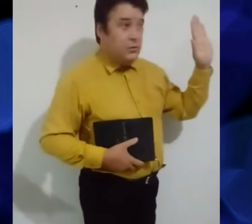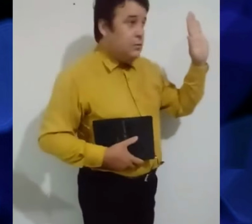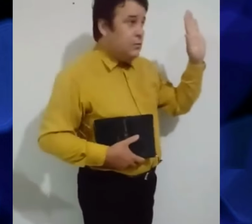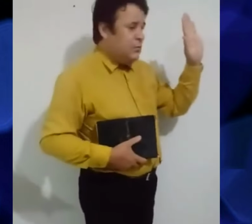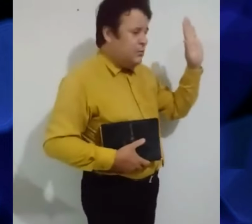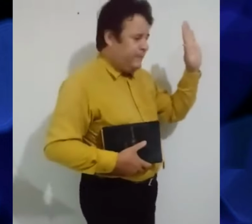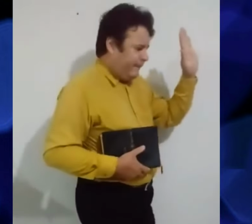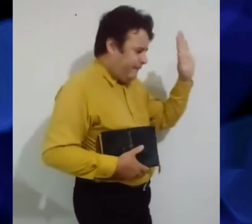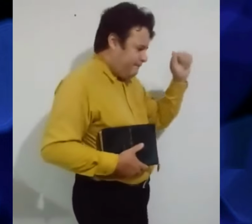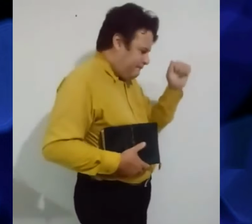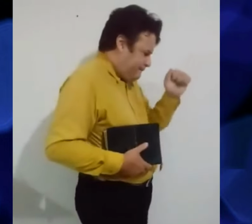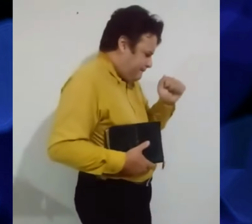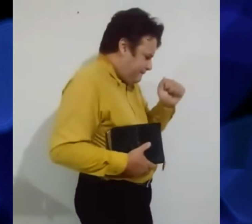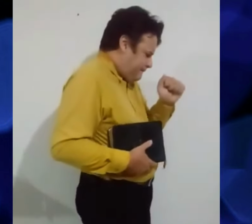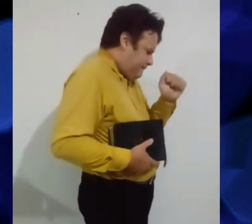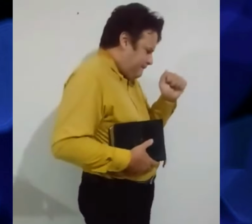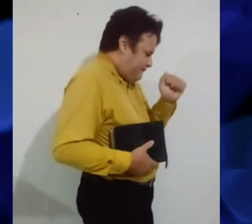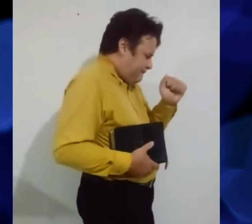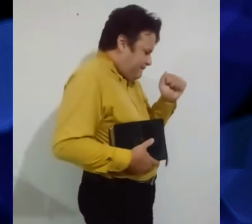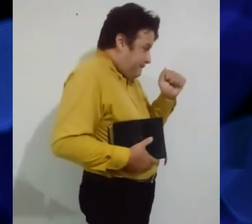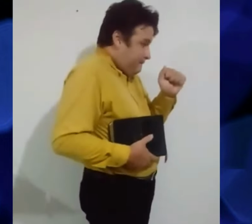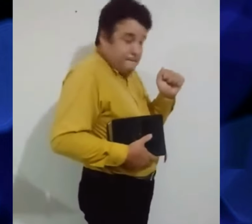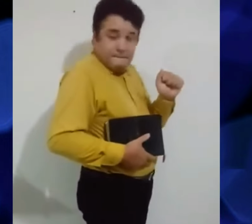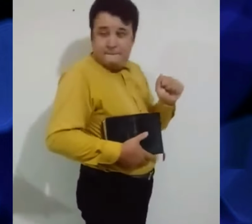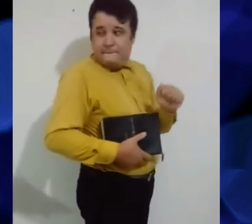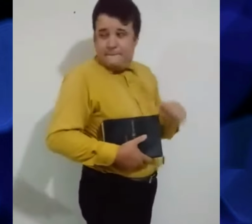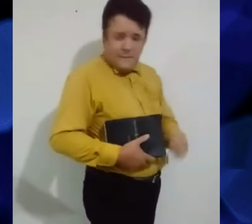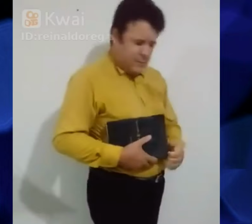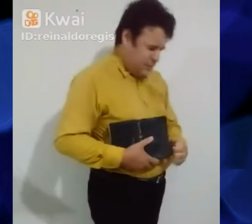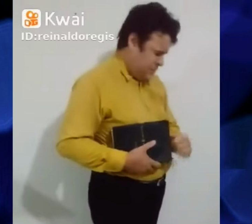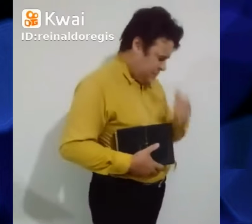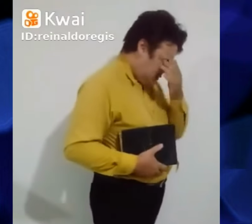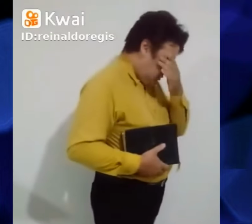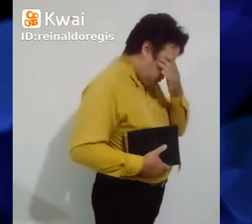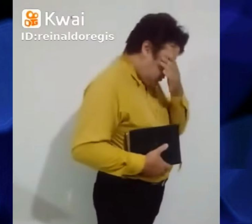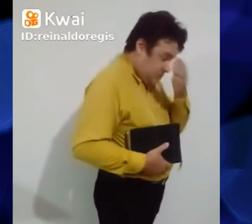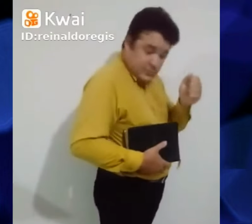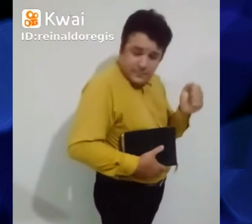Esperando cumprir e que não seja apenas um forrozeiro